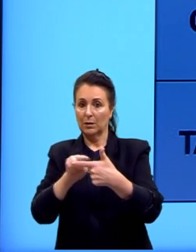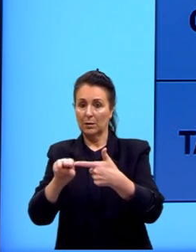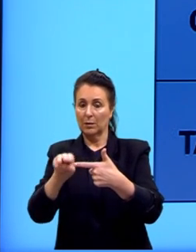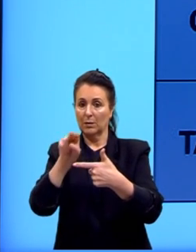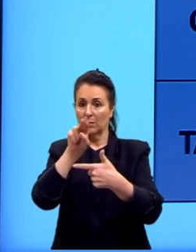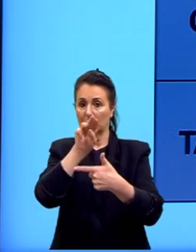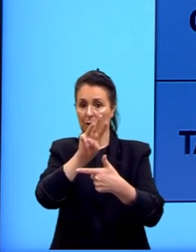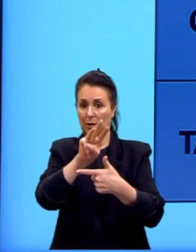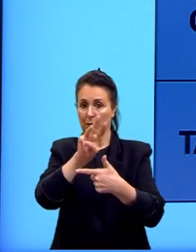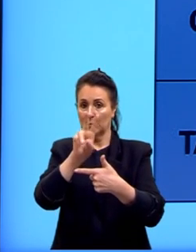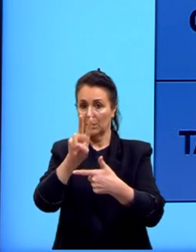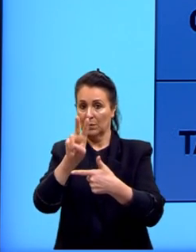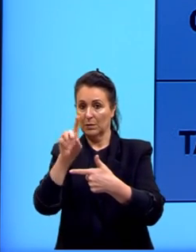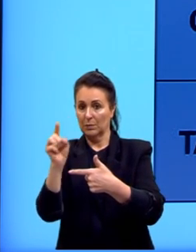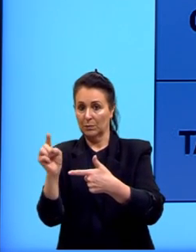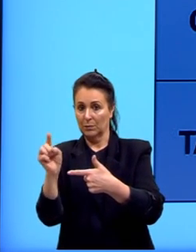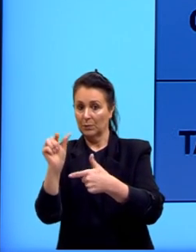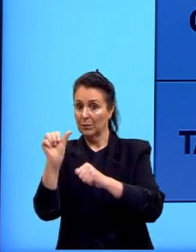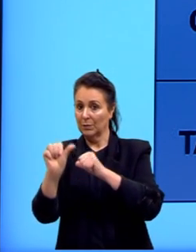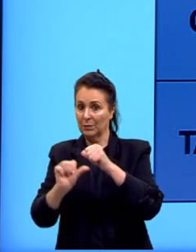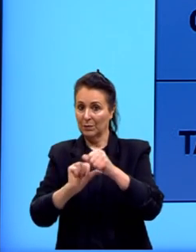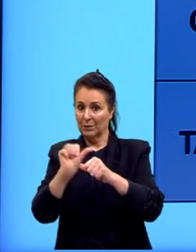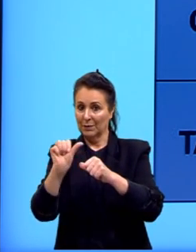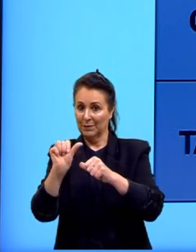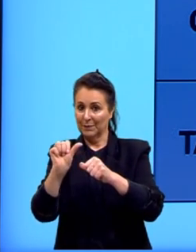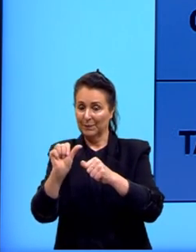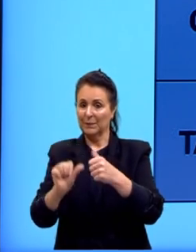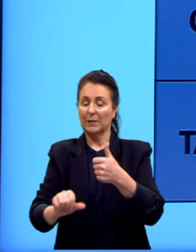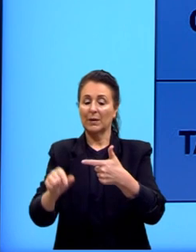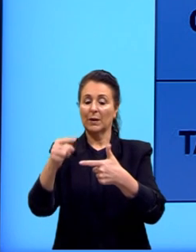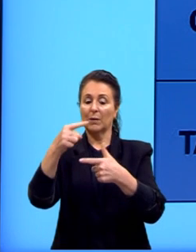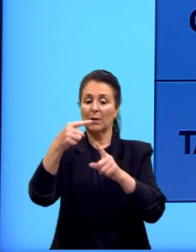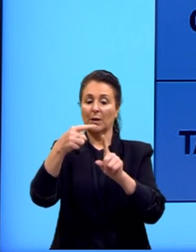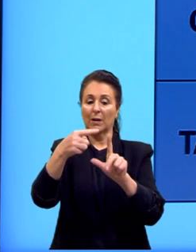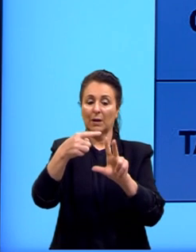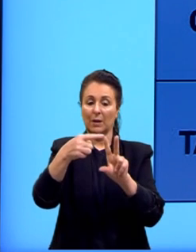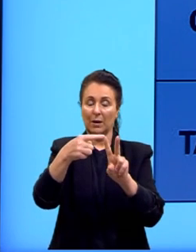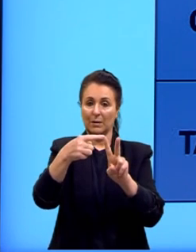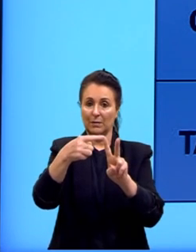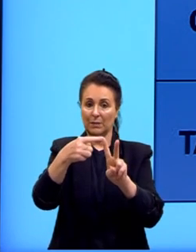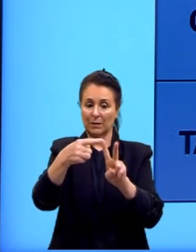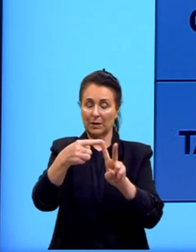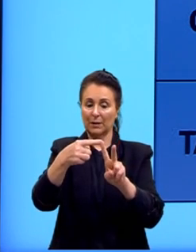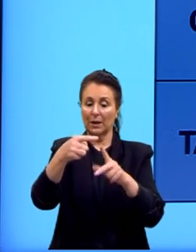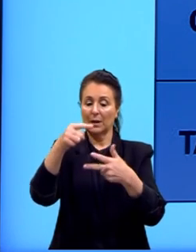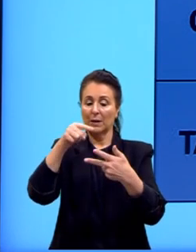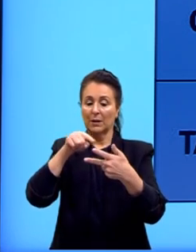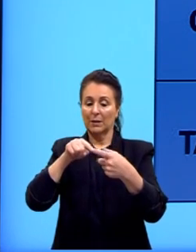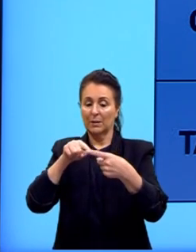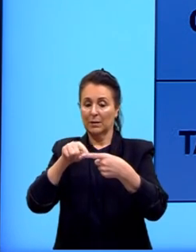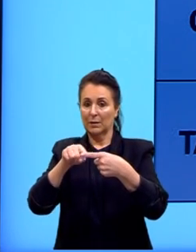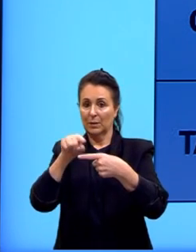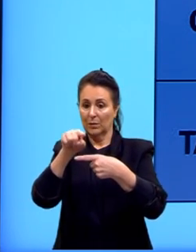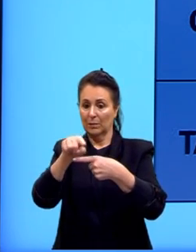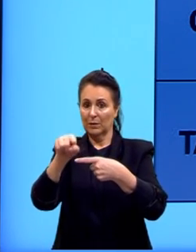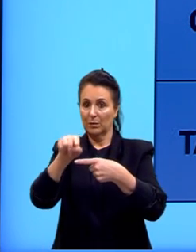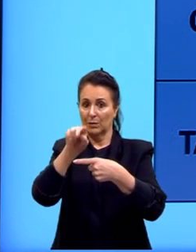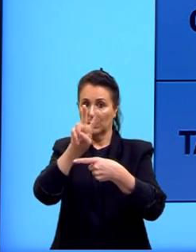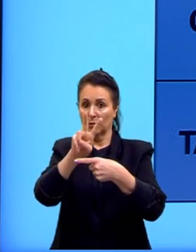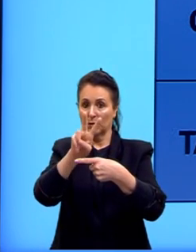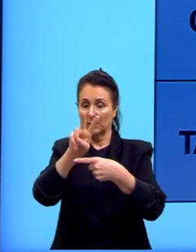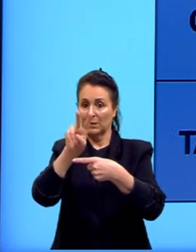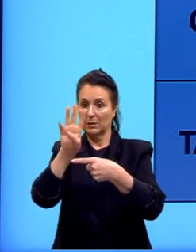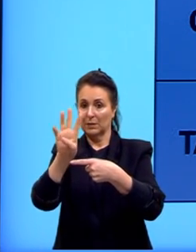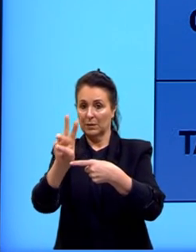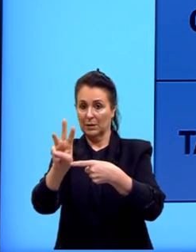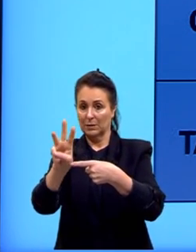321 o inverso né e colocamos a raiz quadrada então nos numeradores dois e três um